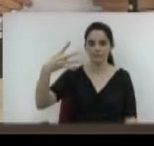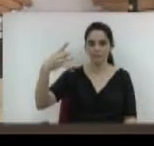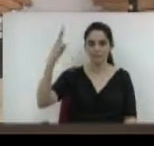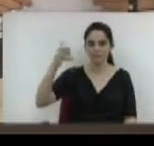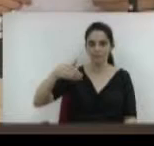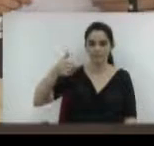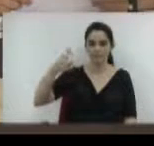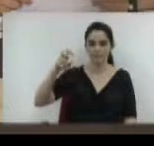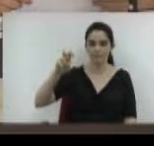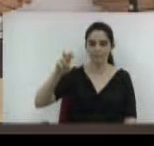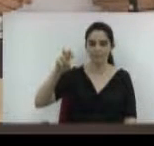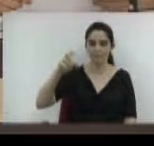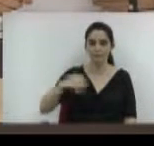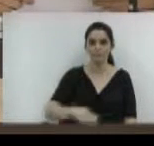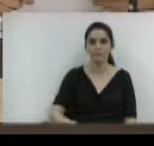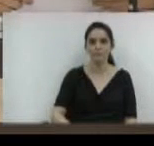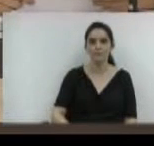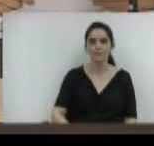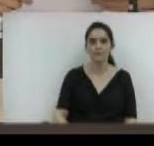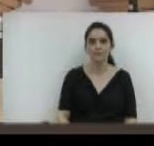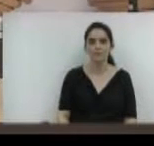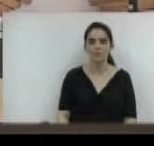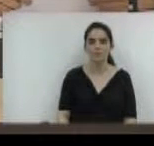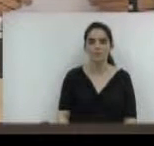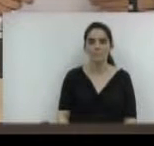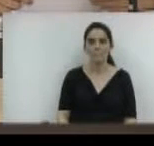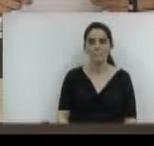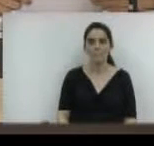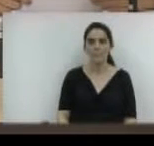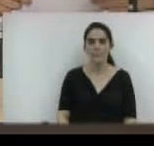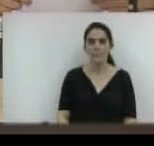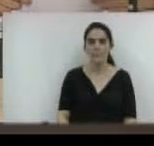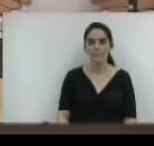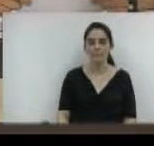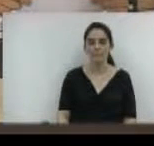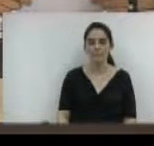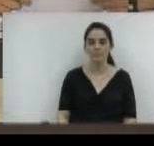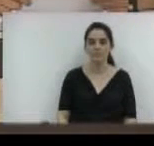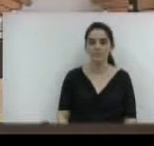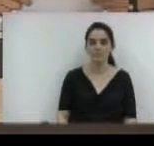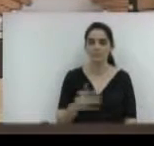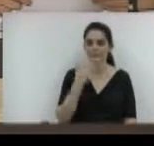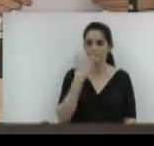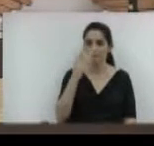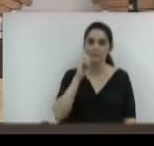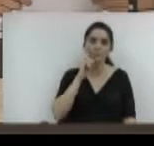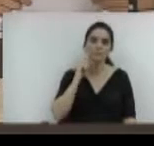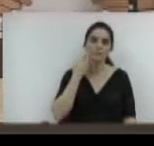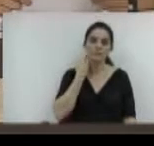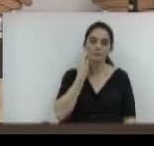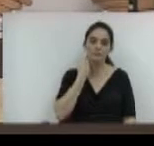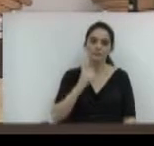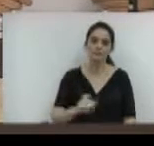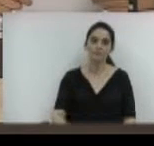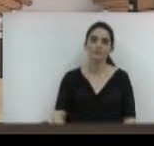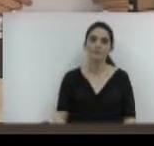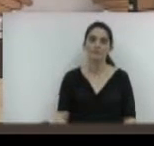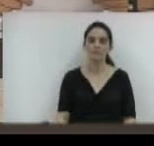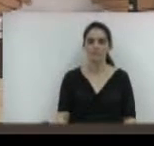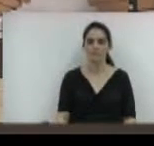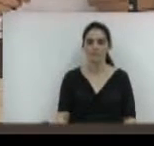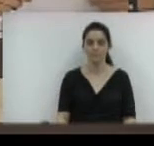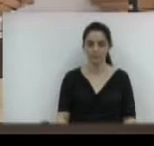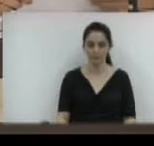324/2015, Limeira, 25 de setembro de 2015. Excelentíssimo senhor Newton César dos Santos, presidente da Câmara Municipal de